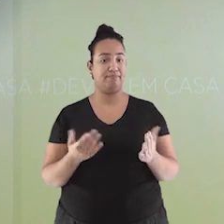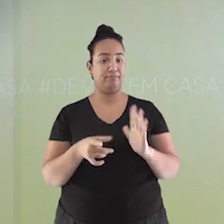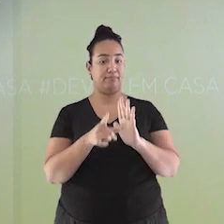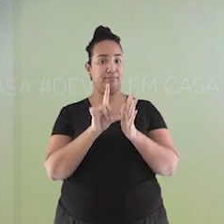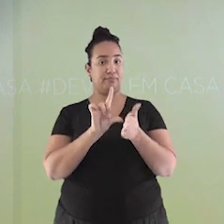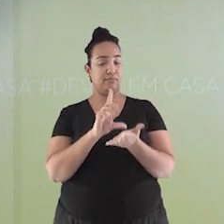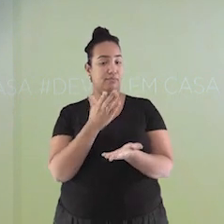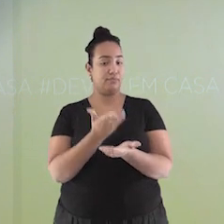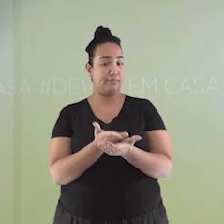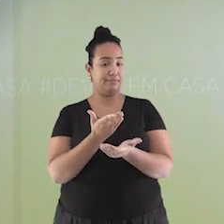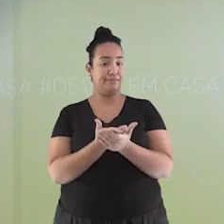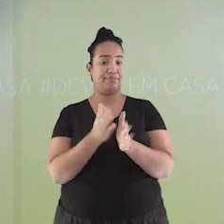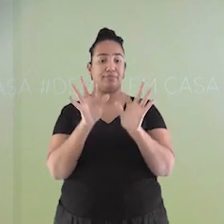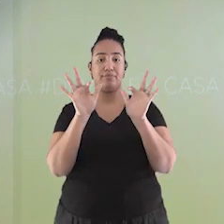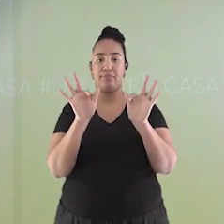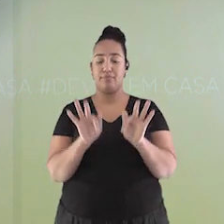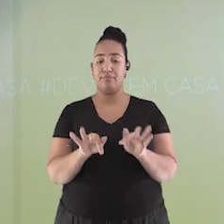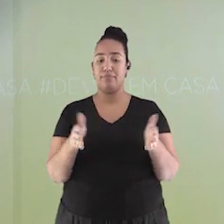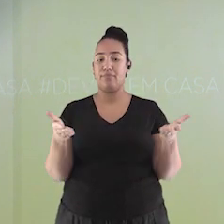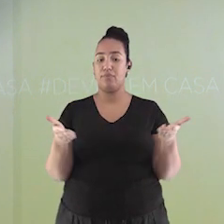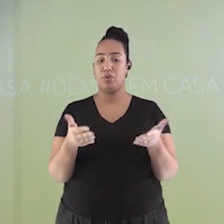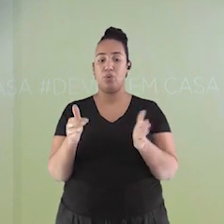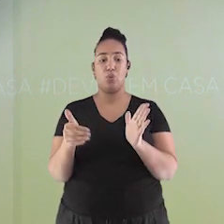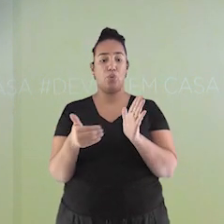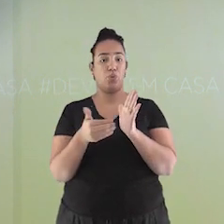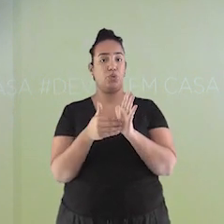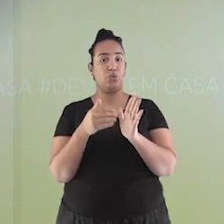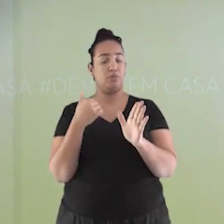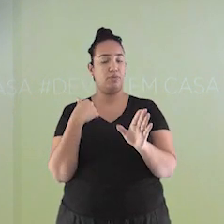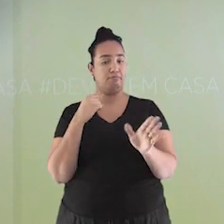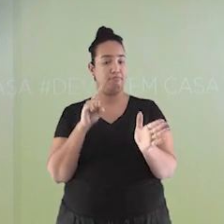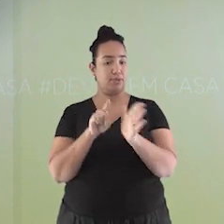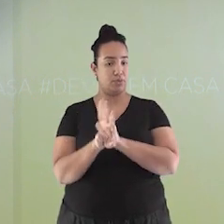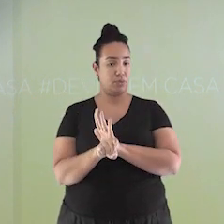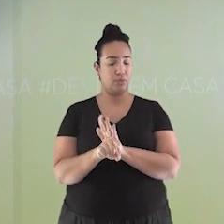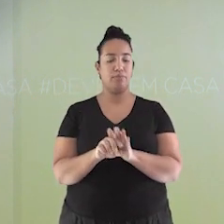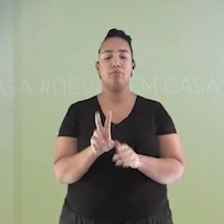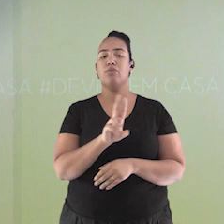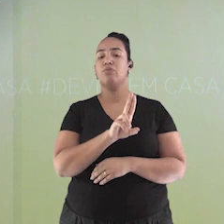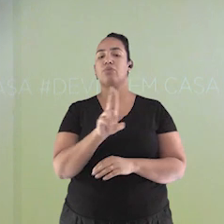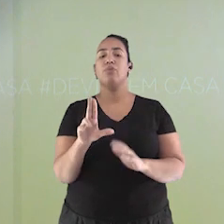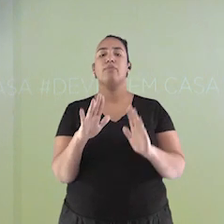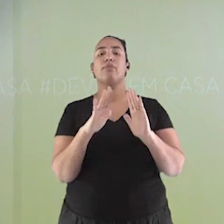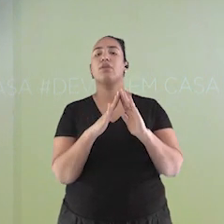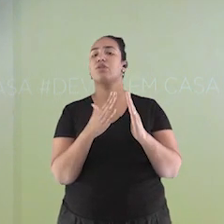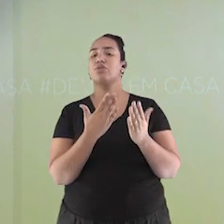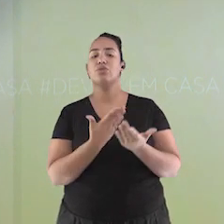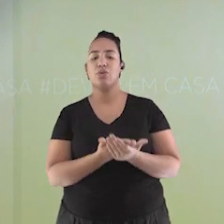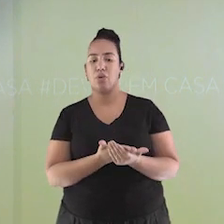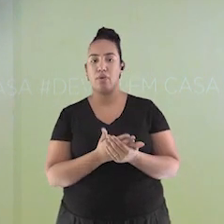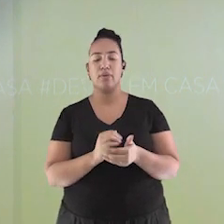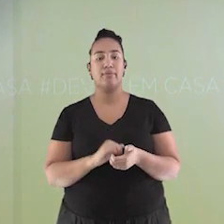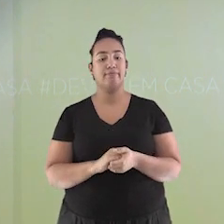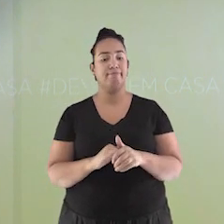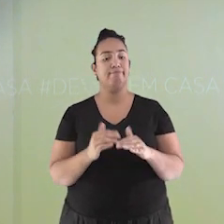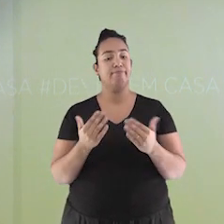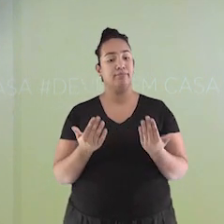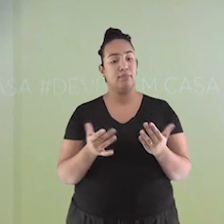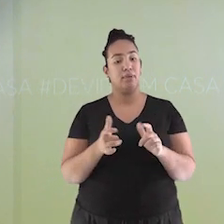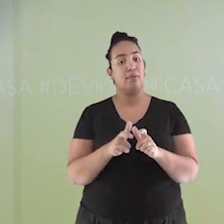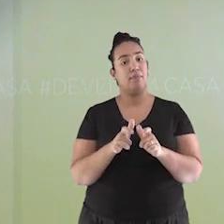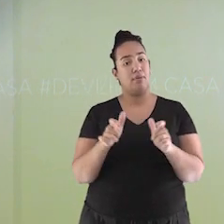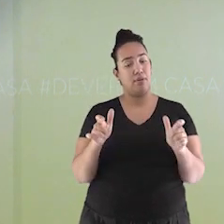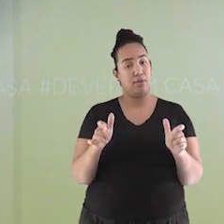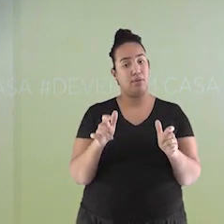a nossa aula, vou deixar uma última pergunta. E os nomes das escolas? Geralmente são